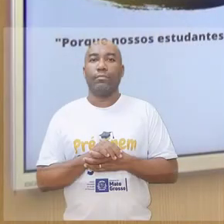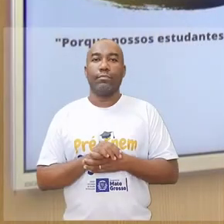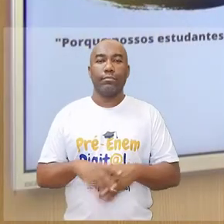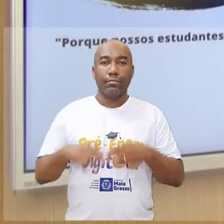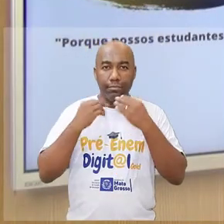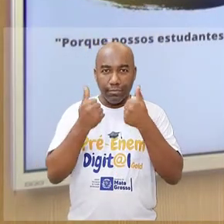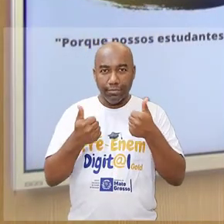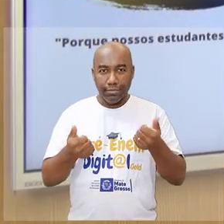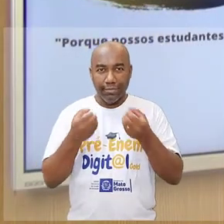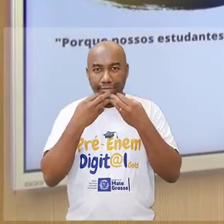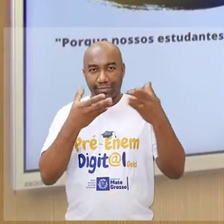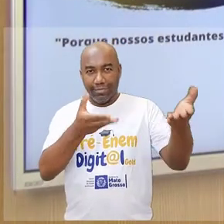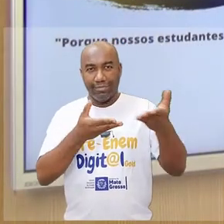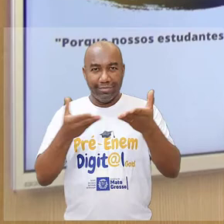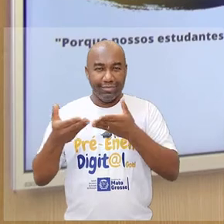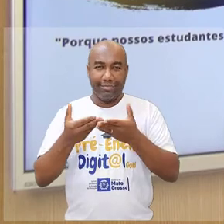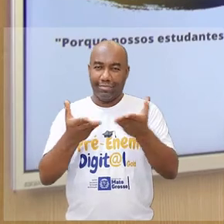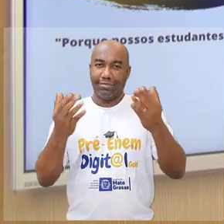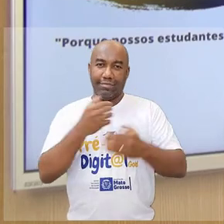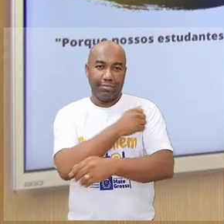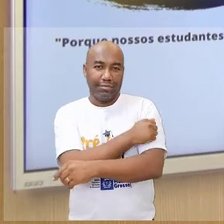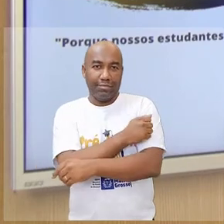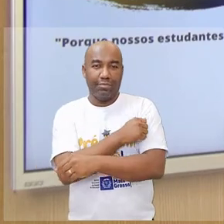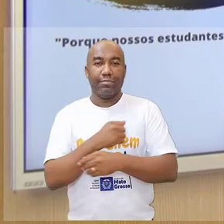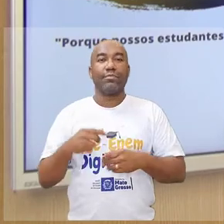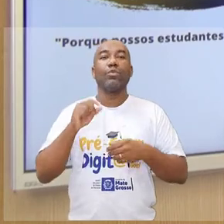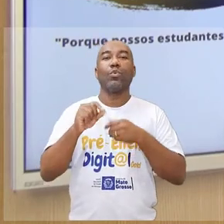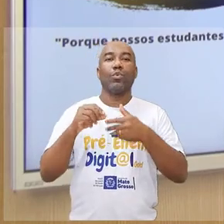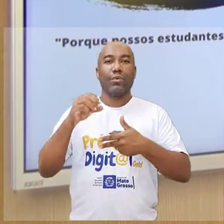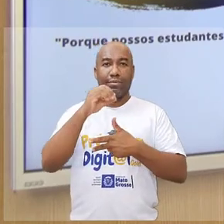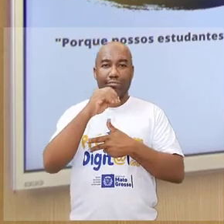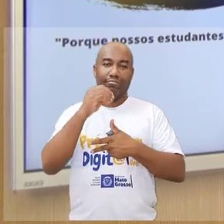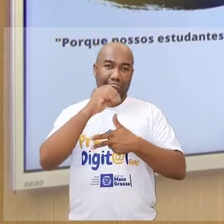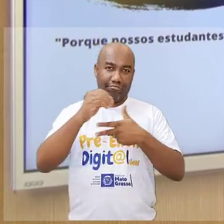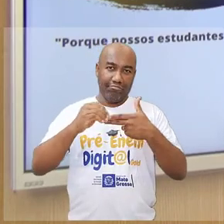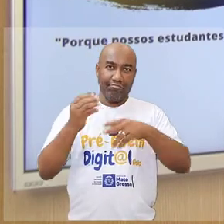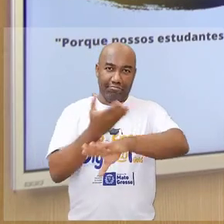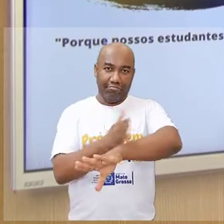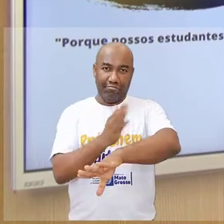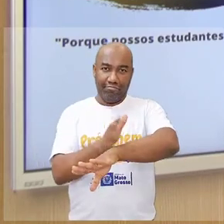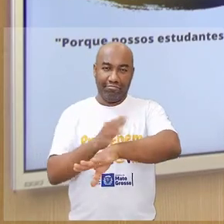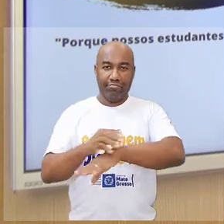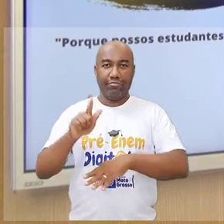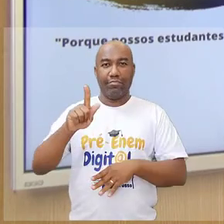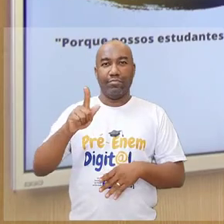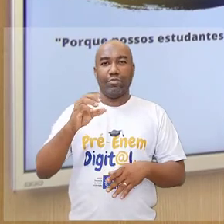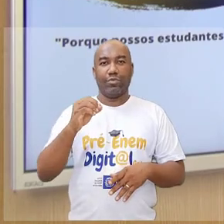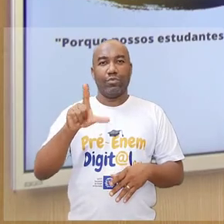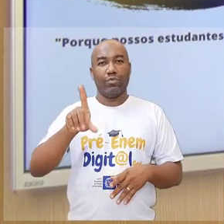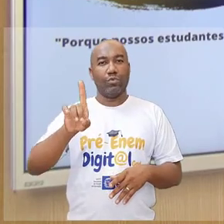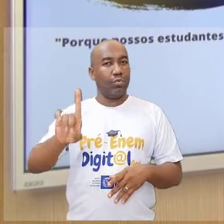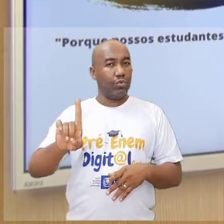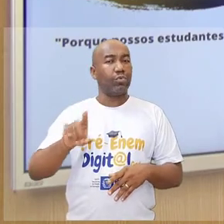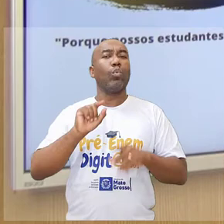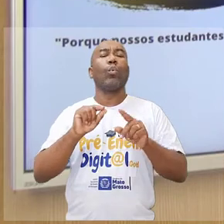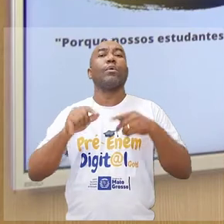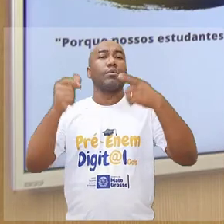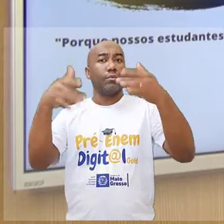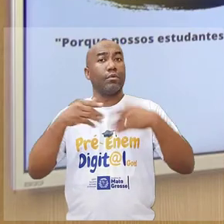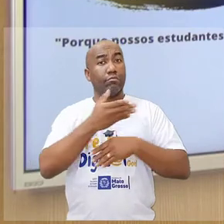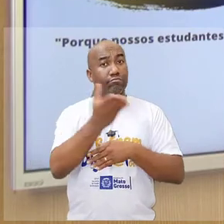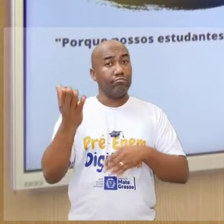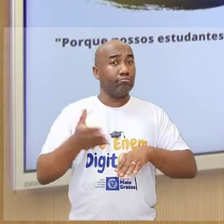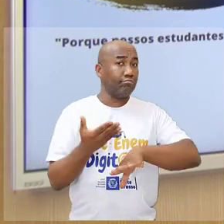Sejam bem-vindos, meus queridos alunos do Pré-ENEM Digital Gold. Falo agora para vocês se